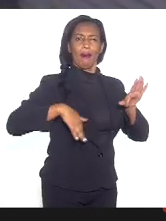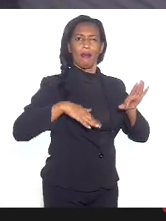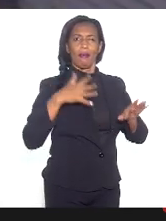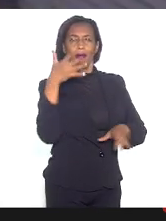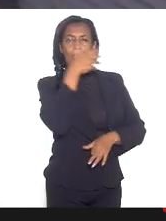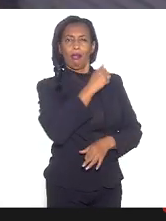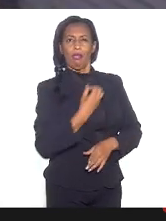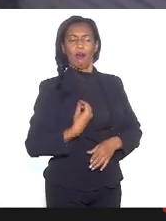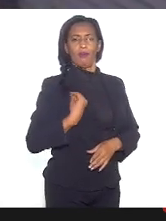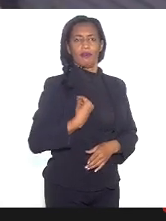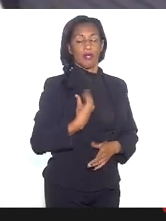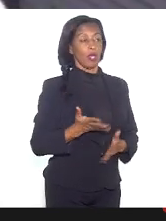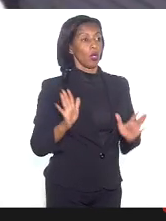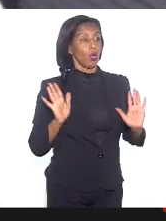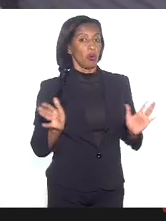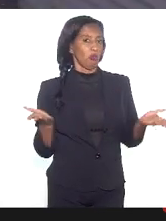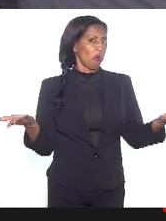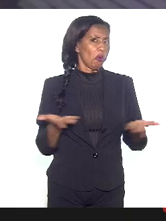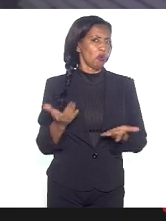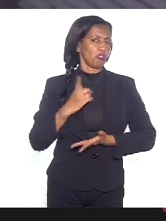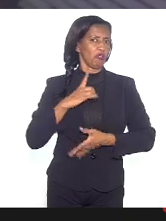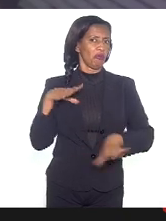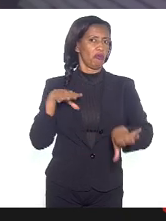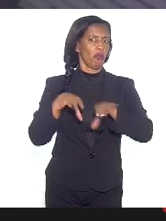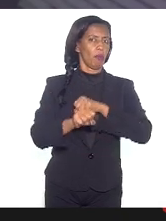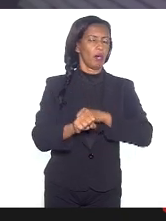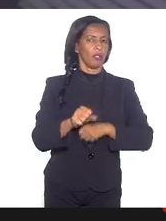Hoje nós colocamos mais, estão se formando agora, mais